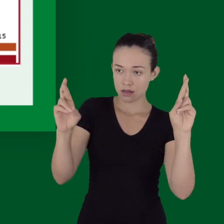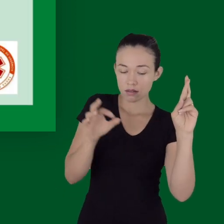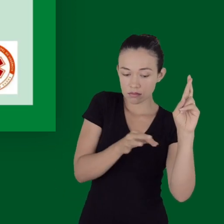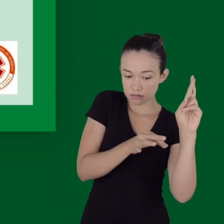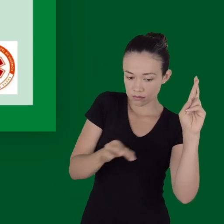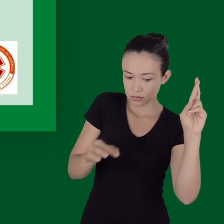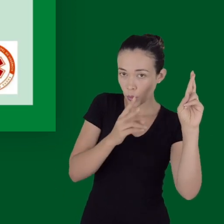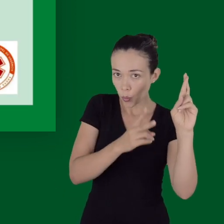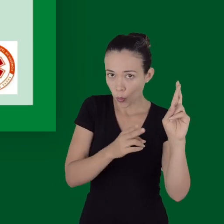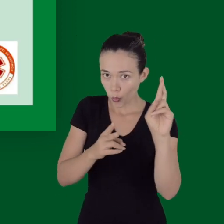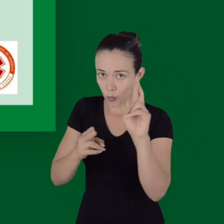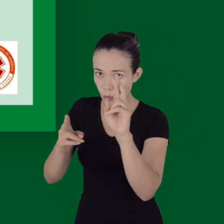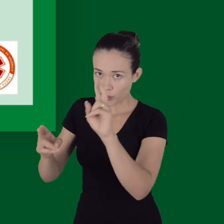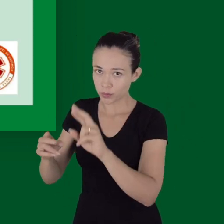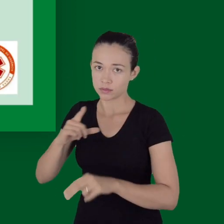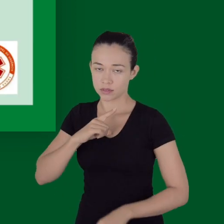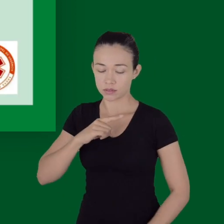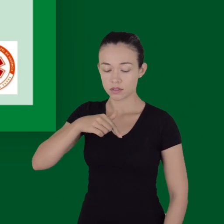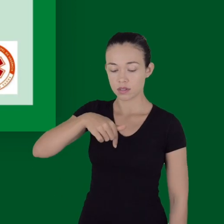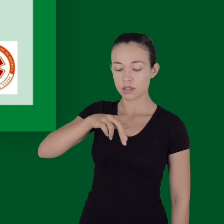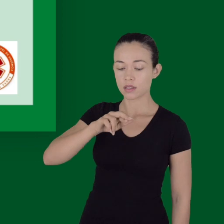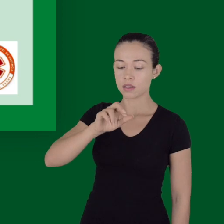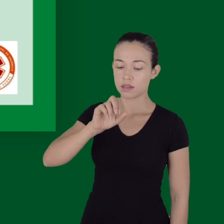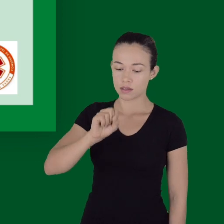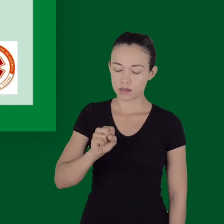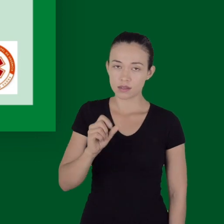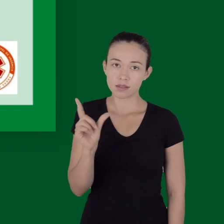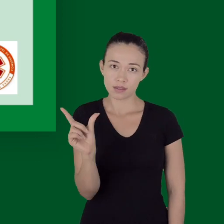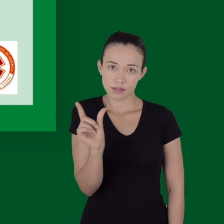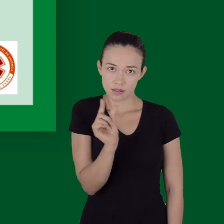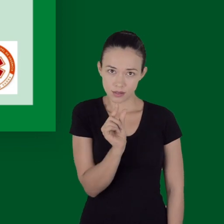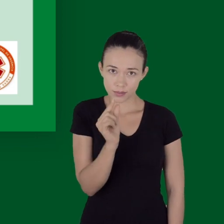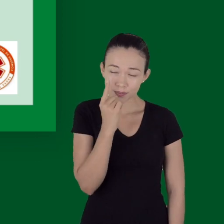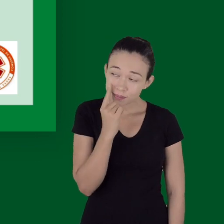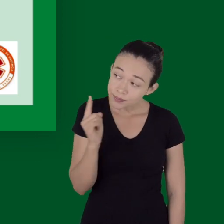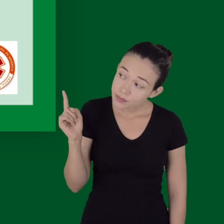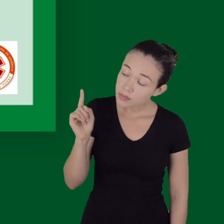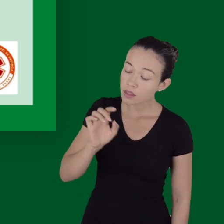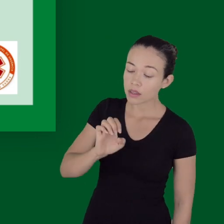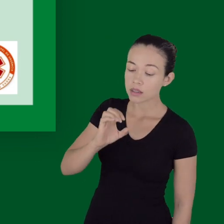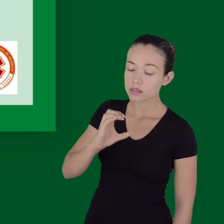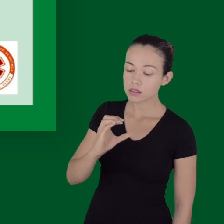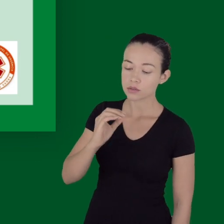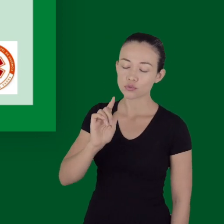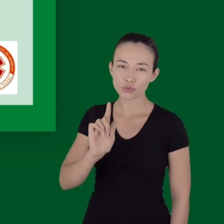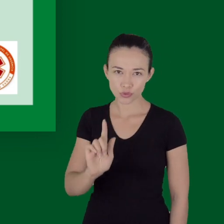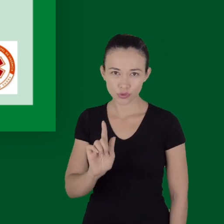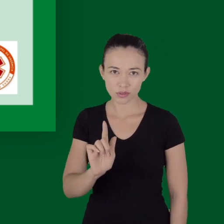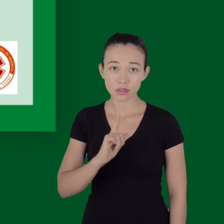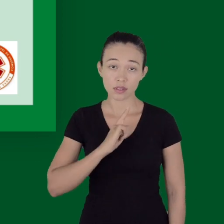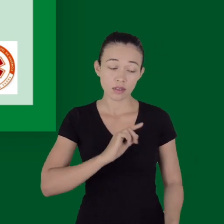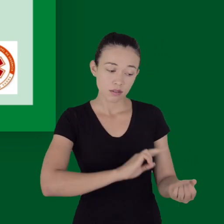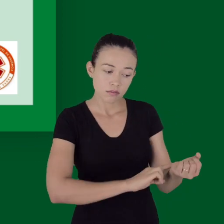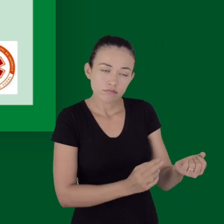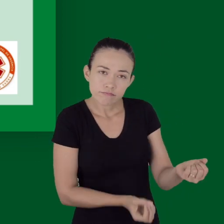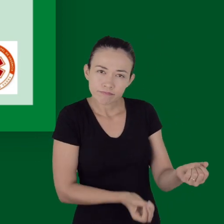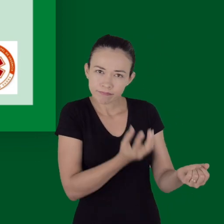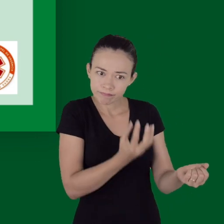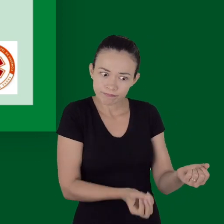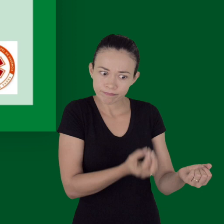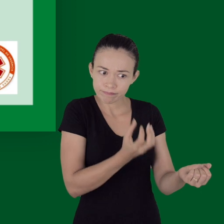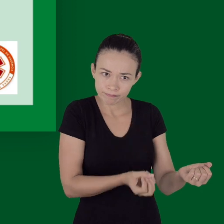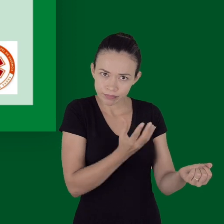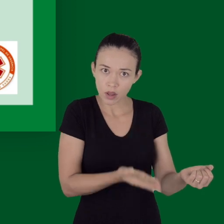de uma taquicardia sinusal que a gente consegue perceber, apesar da frequência mais alta, né? A gente consegue perceber